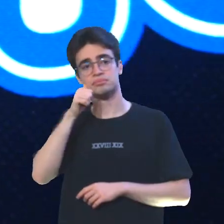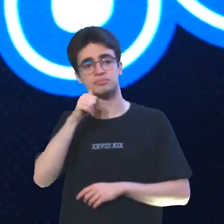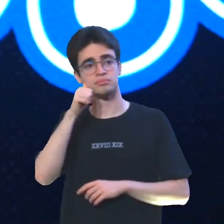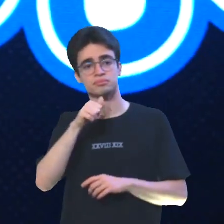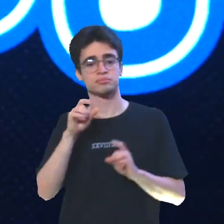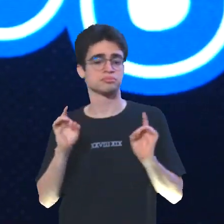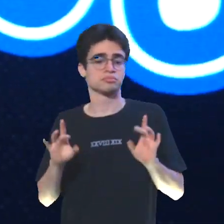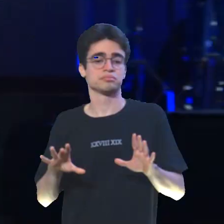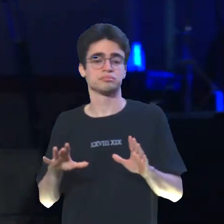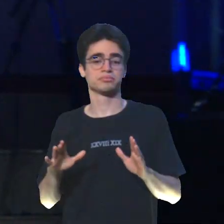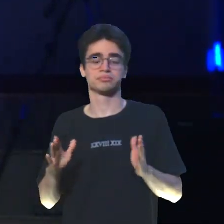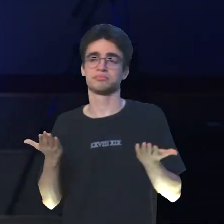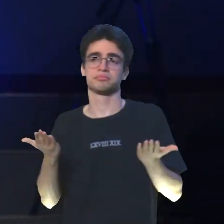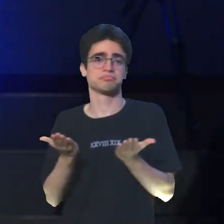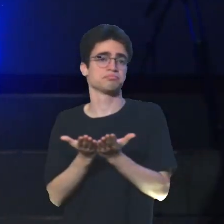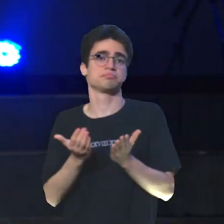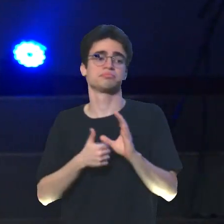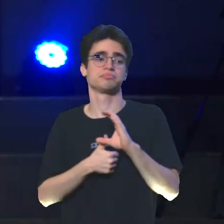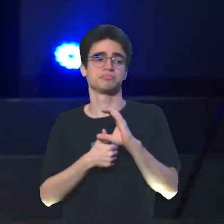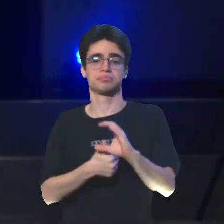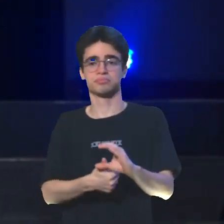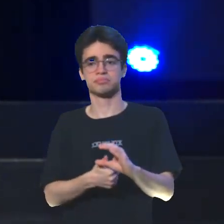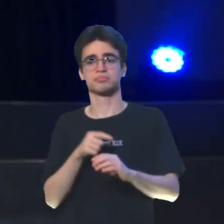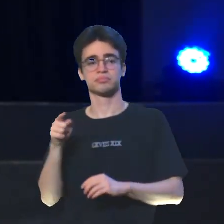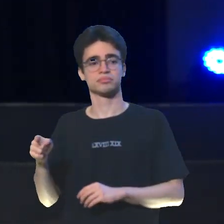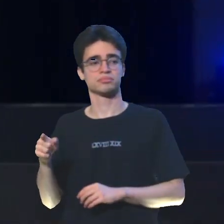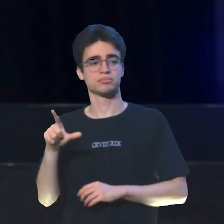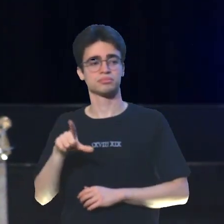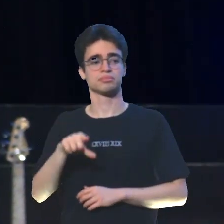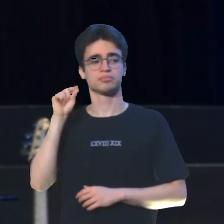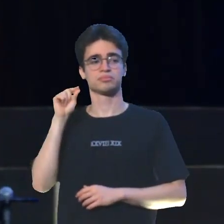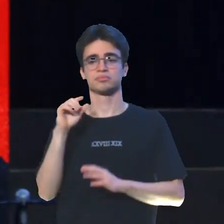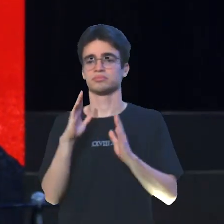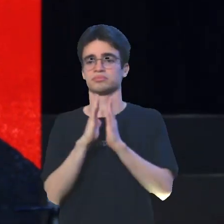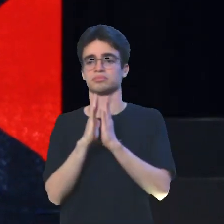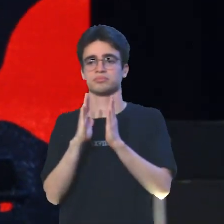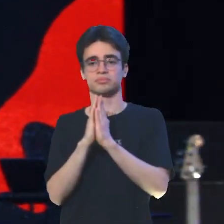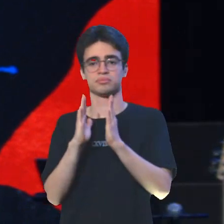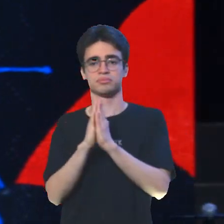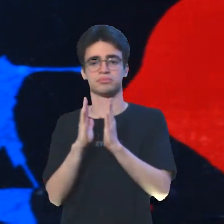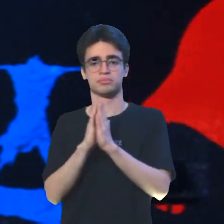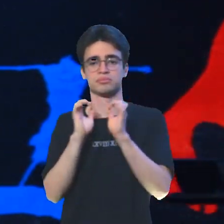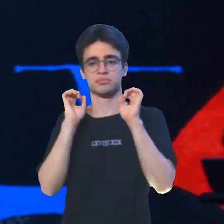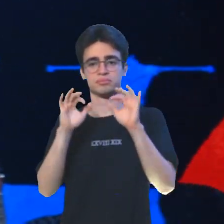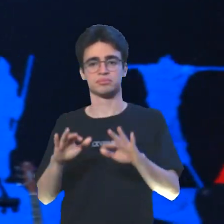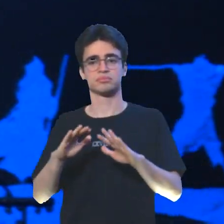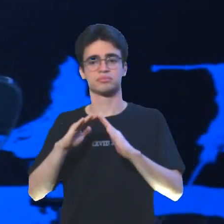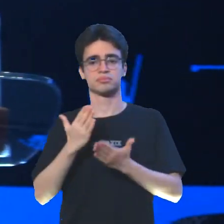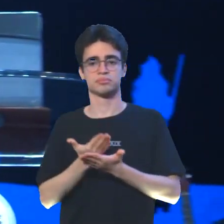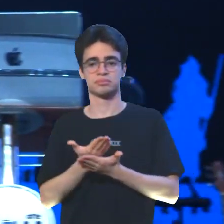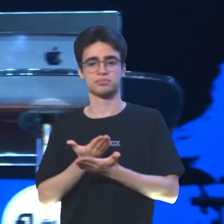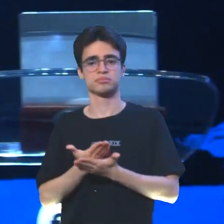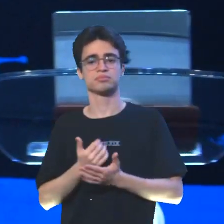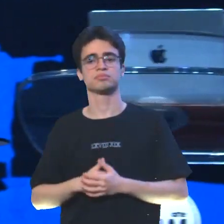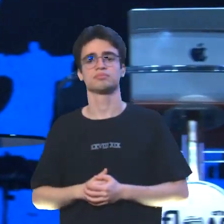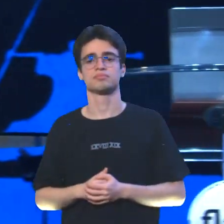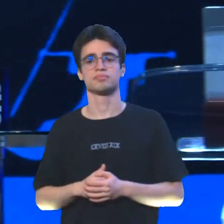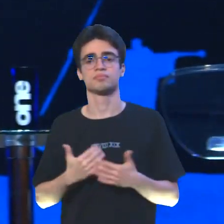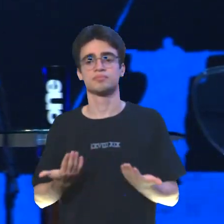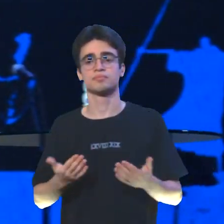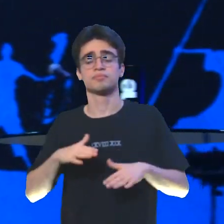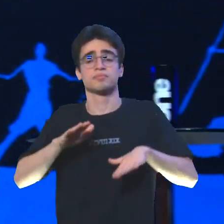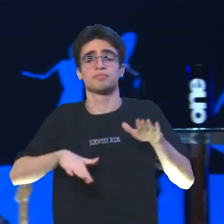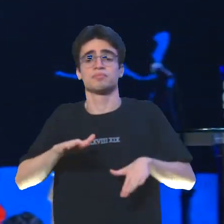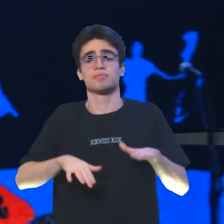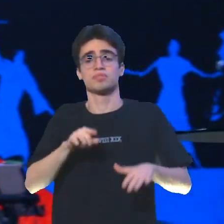menina cristã que decidiu orar pela sua escola. E talvez seja apenas isso que você tem na